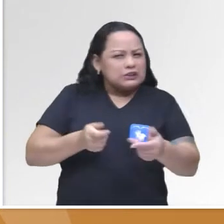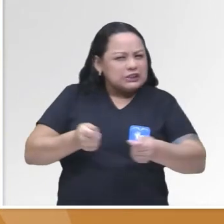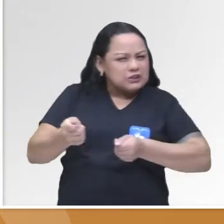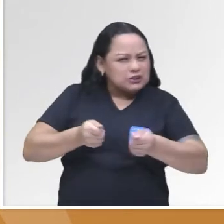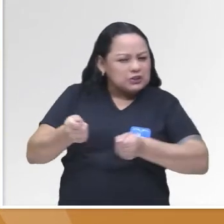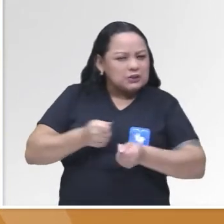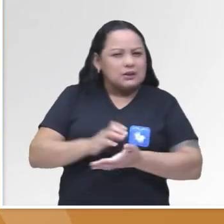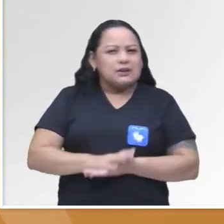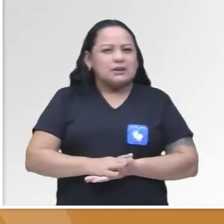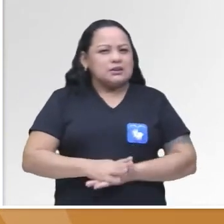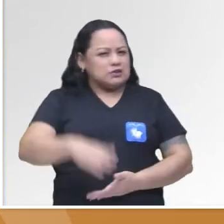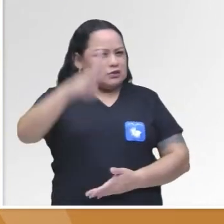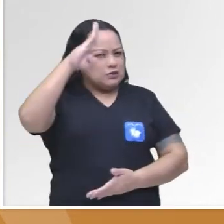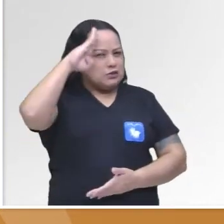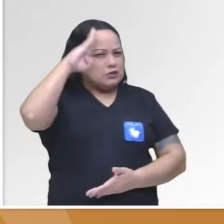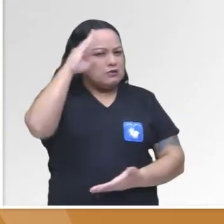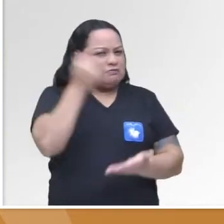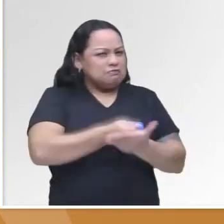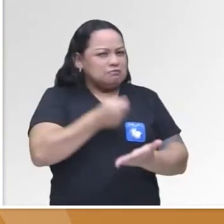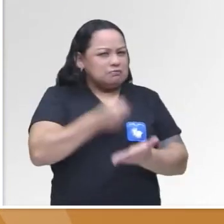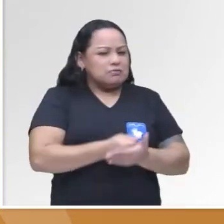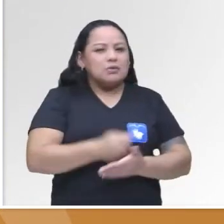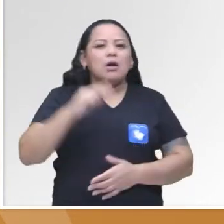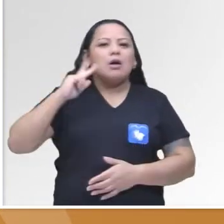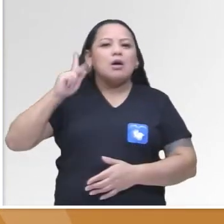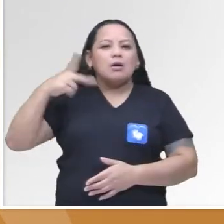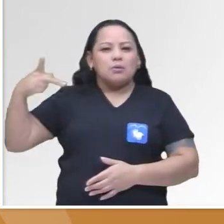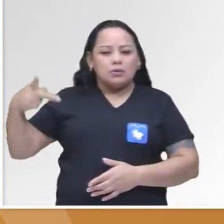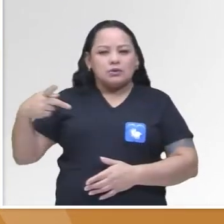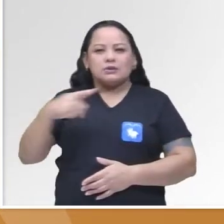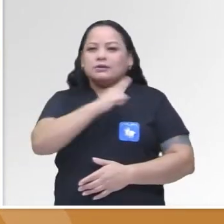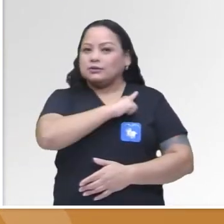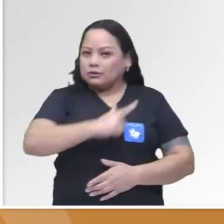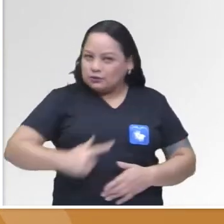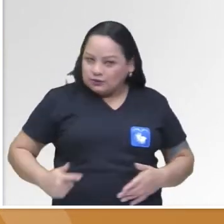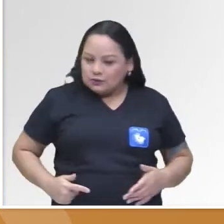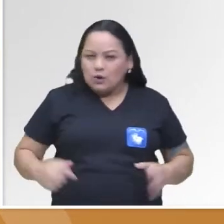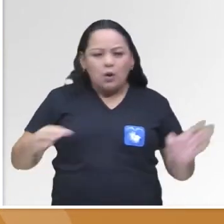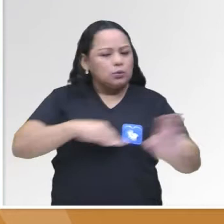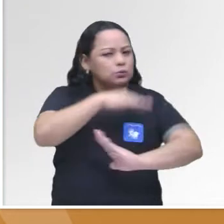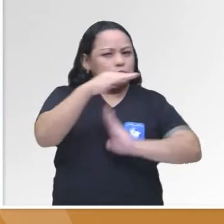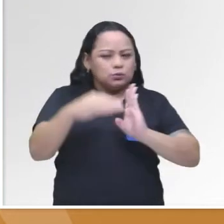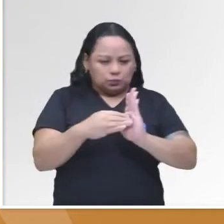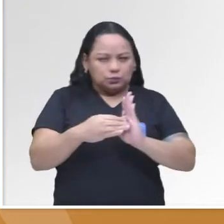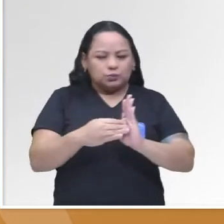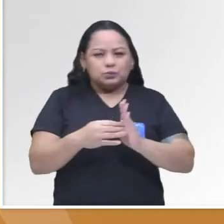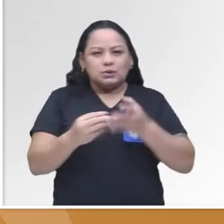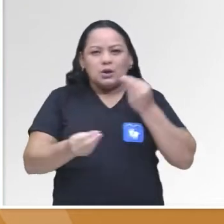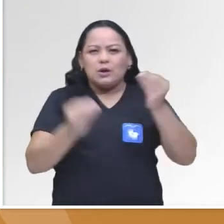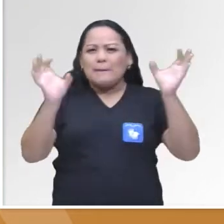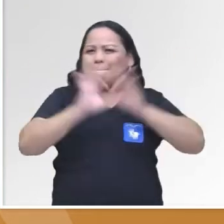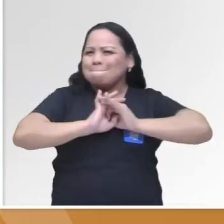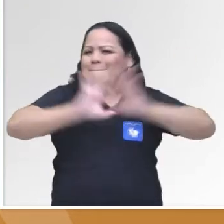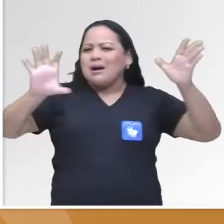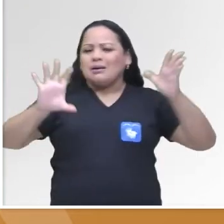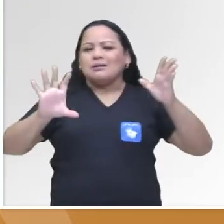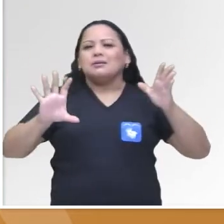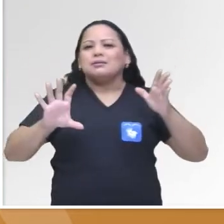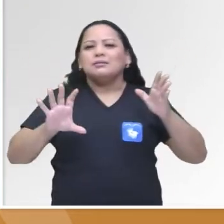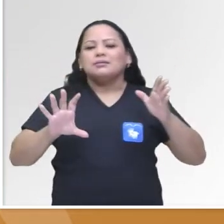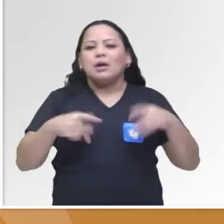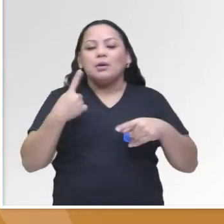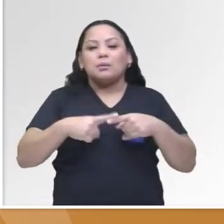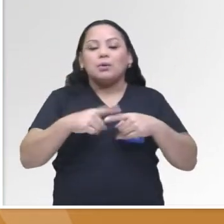do coronelismo, da política dos governadores, tudo isso vai ser rompido quando